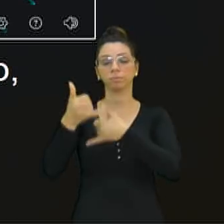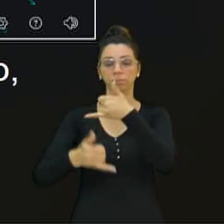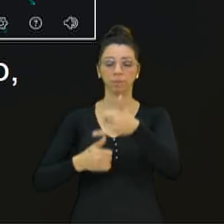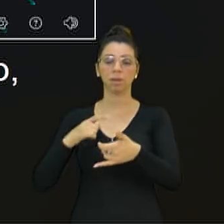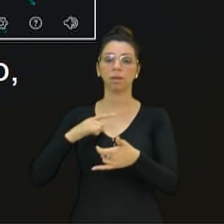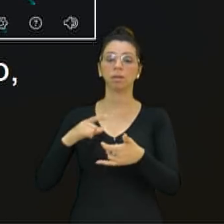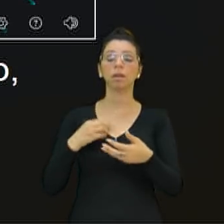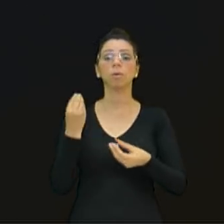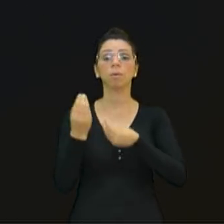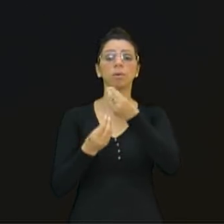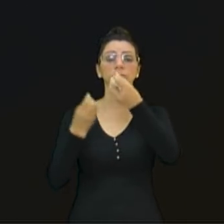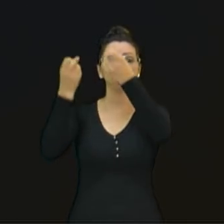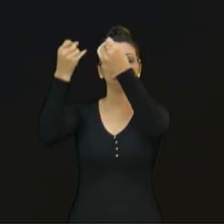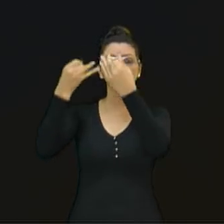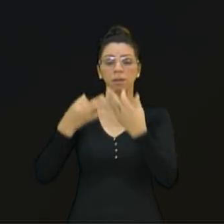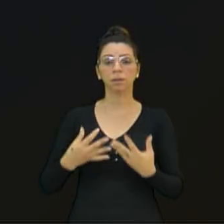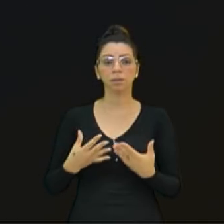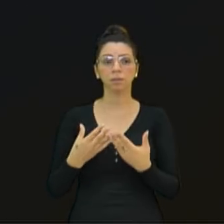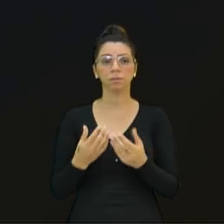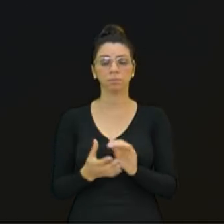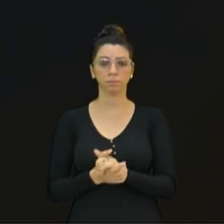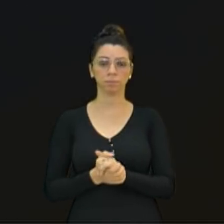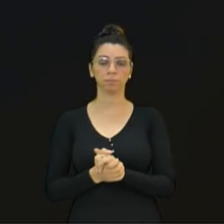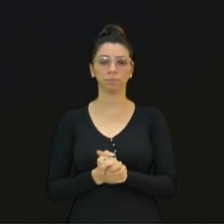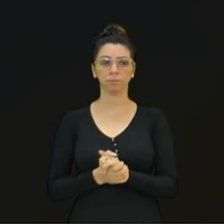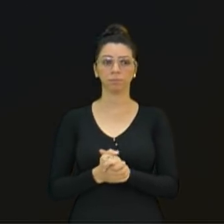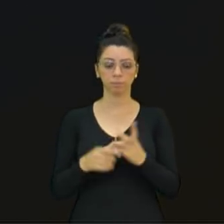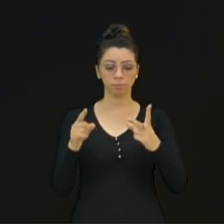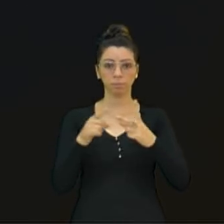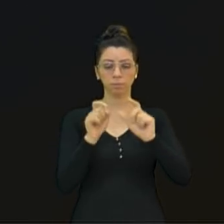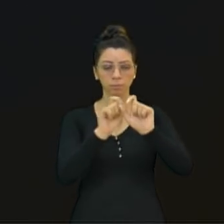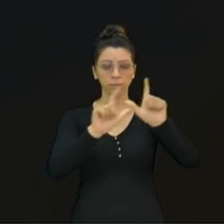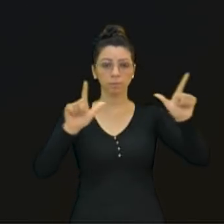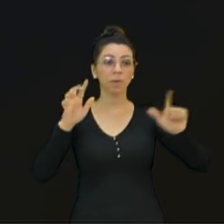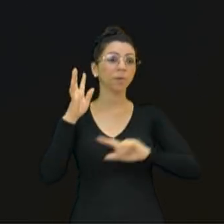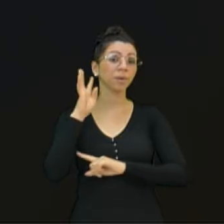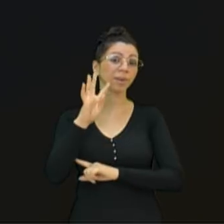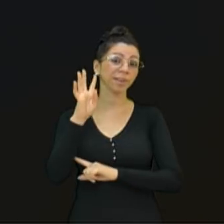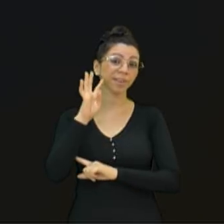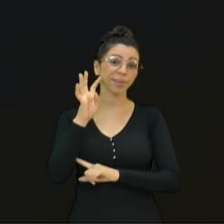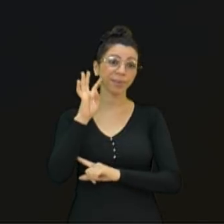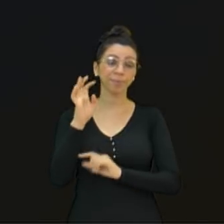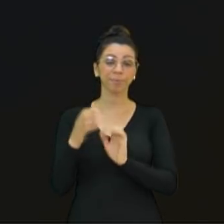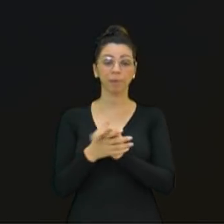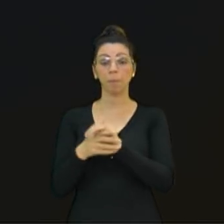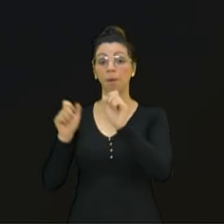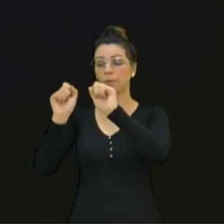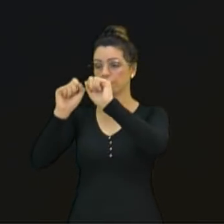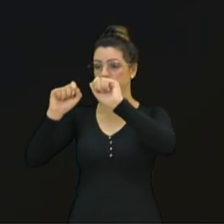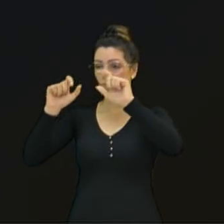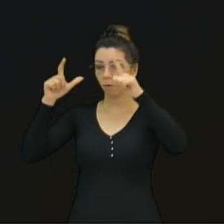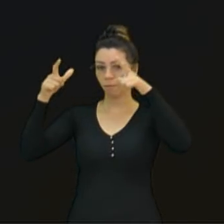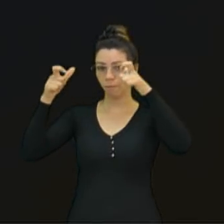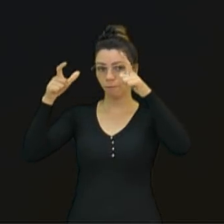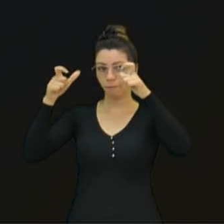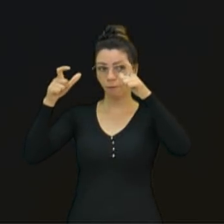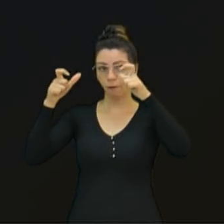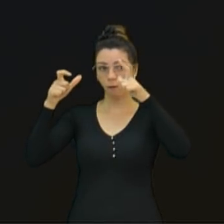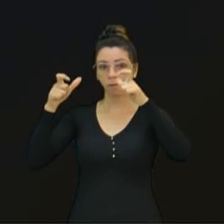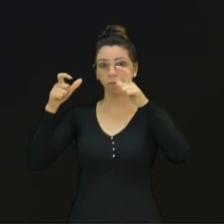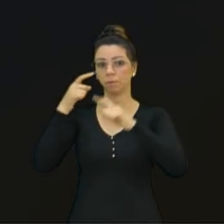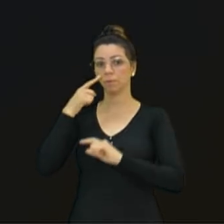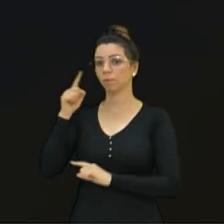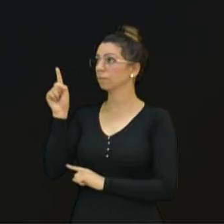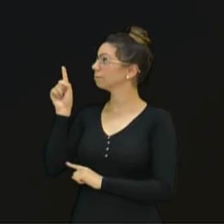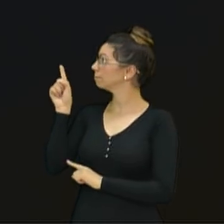tutorial explicando e eu mostro para vocês uma segunda tela. Então, olha que legal. Aqui eu tenho uma foto, né, uma